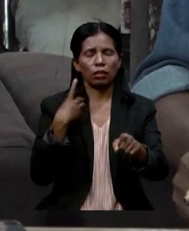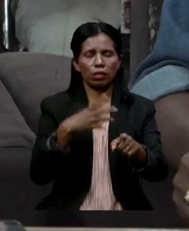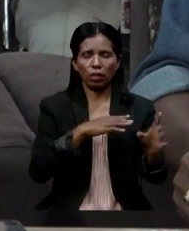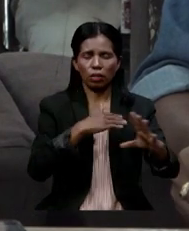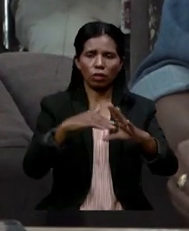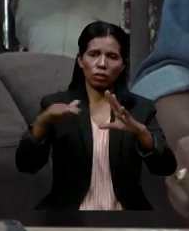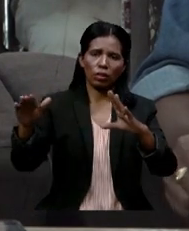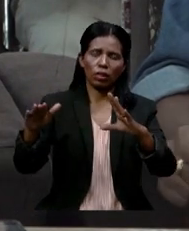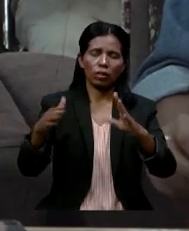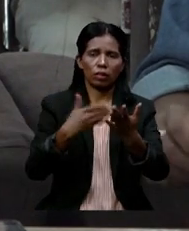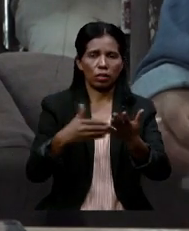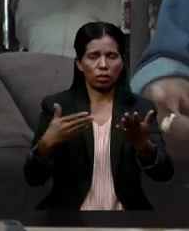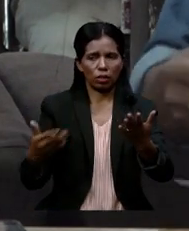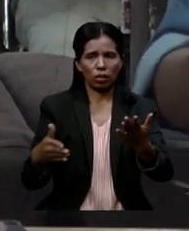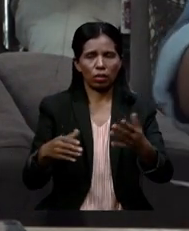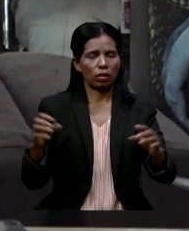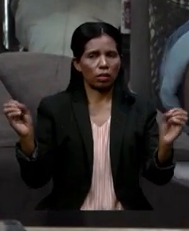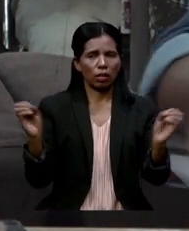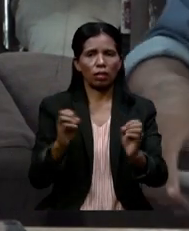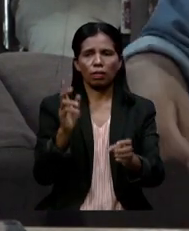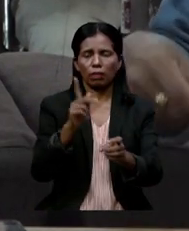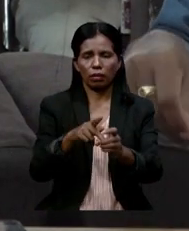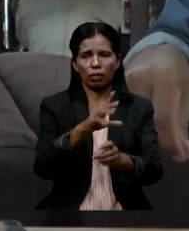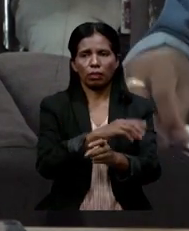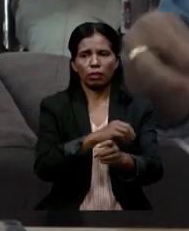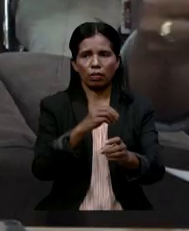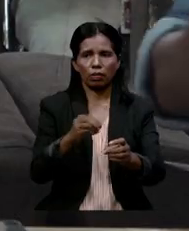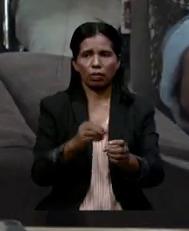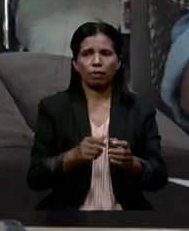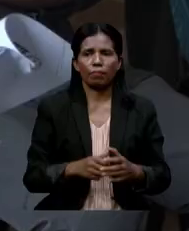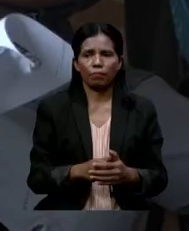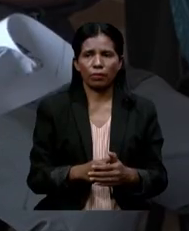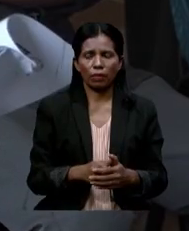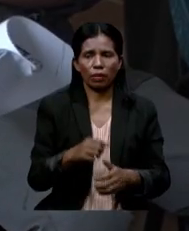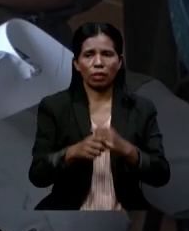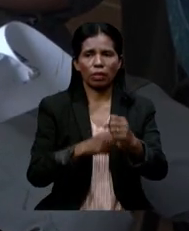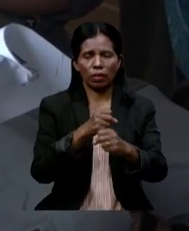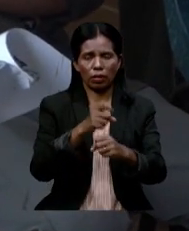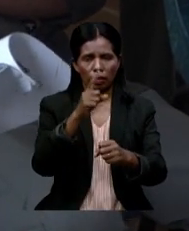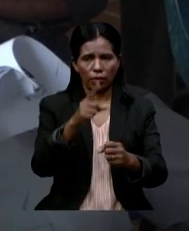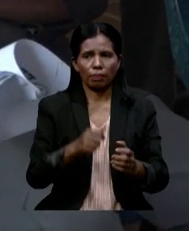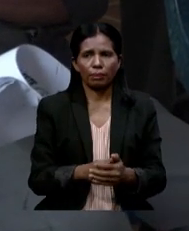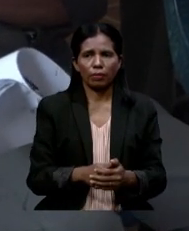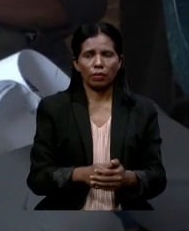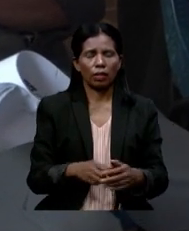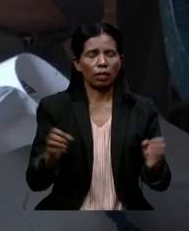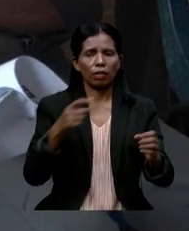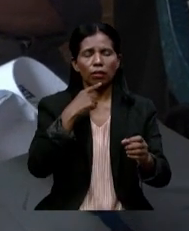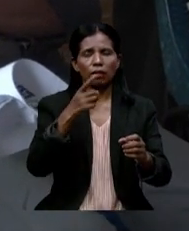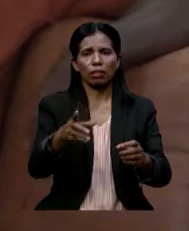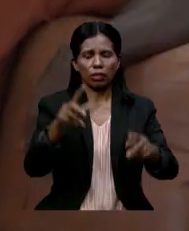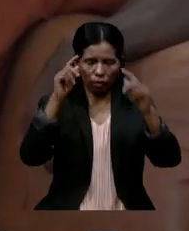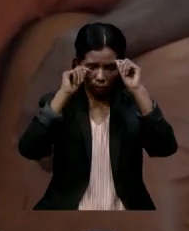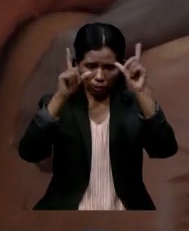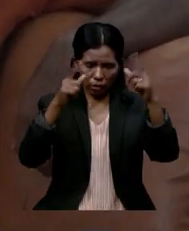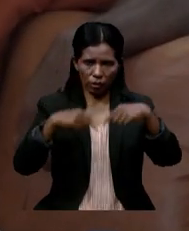sa san, não petróleo tokon tolu nulu deit cada tina. Fontil Mos lamenta ho delegação Timor-Leste